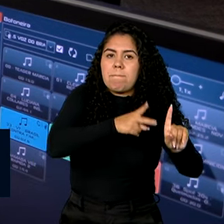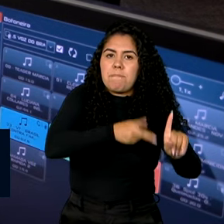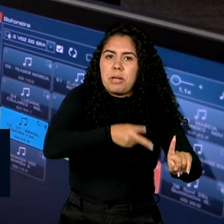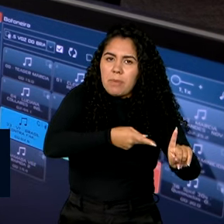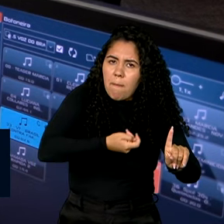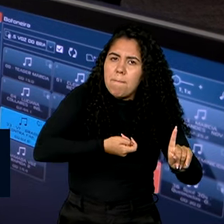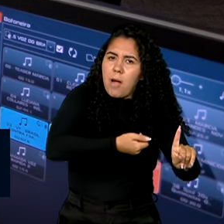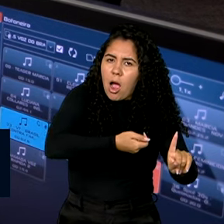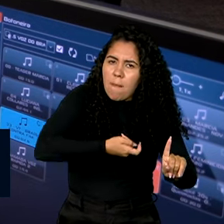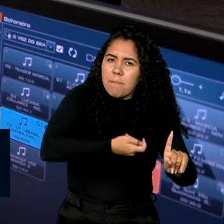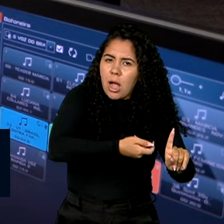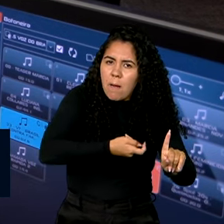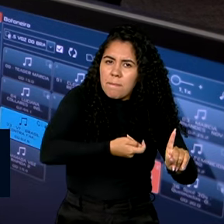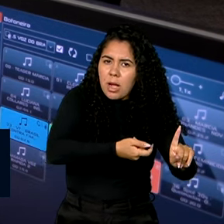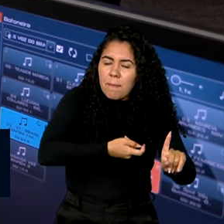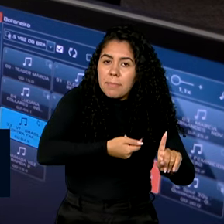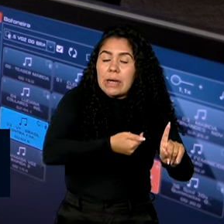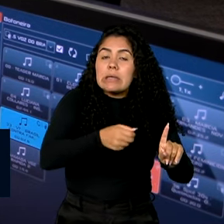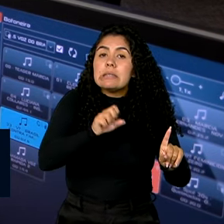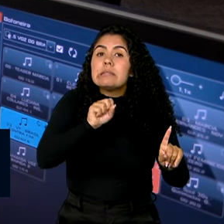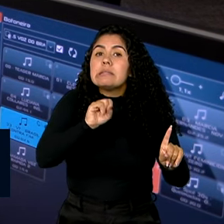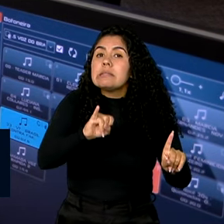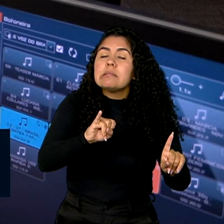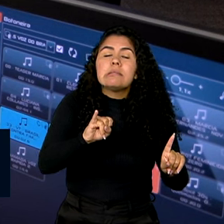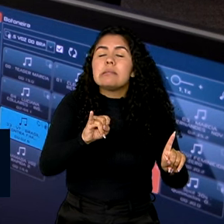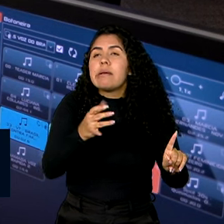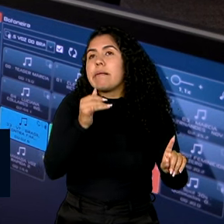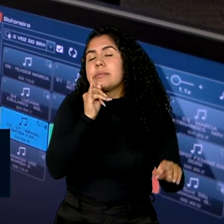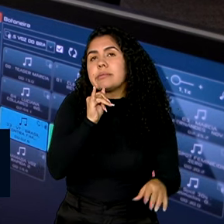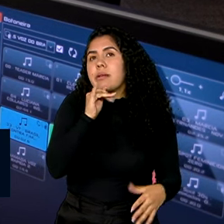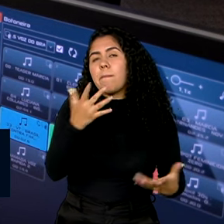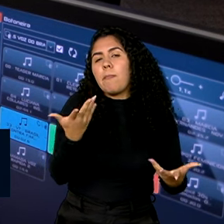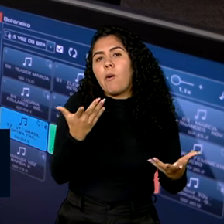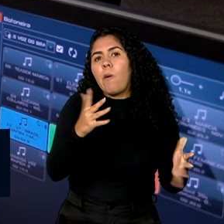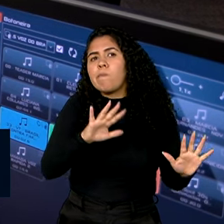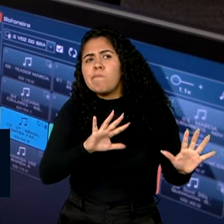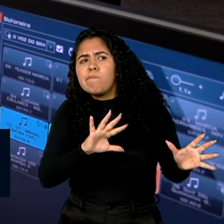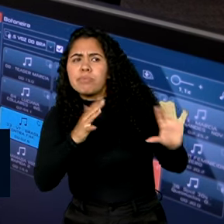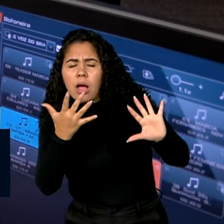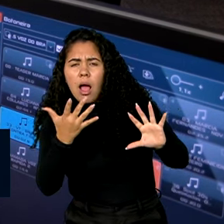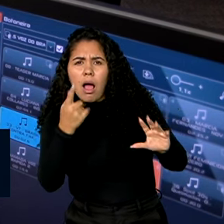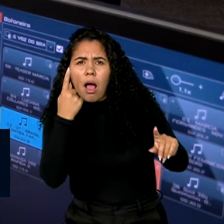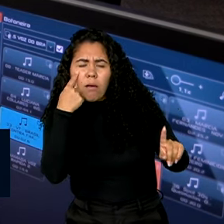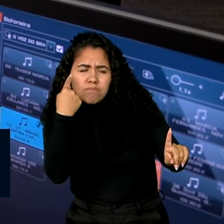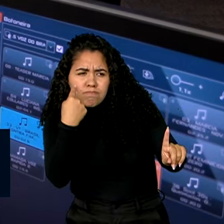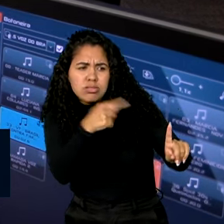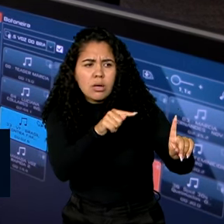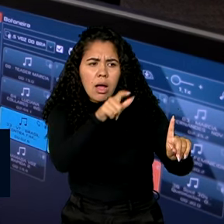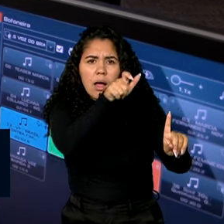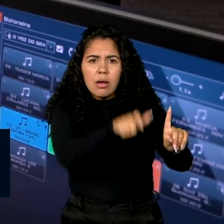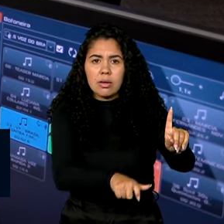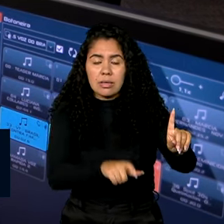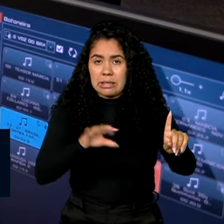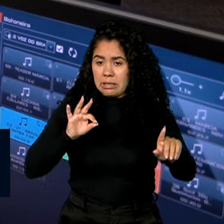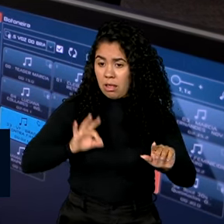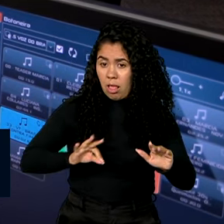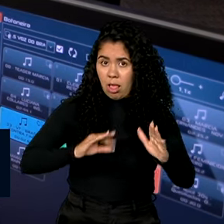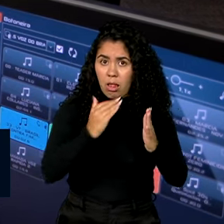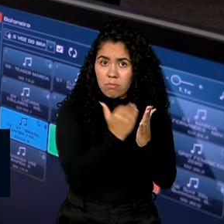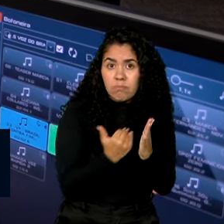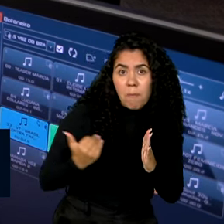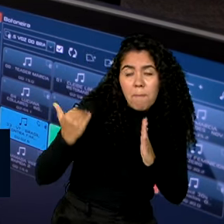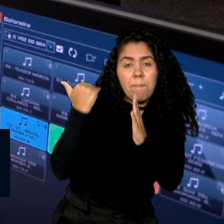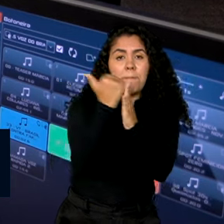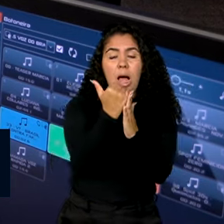benefício né se por por uma situação nós encontramos pessoas que a renda foi superada que não